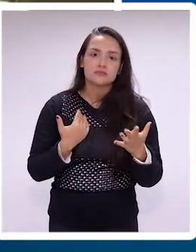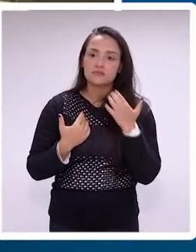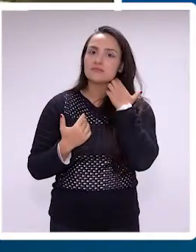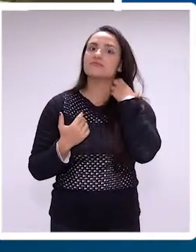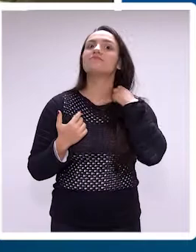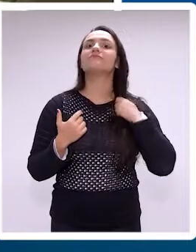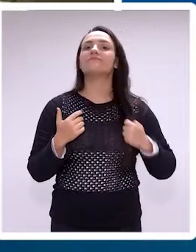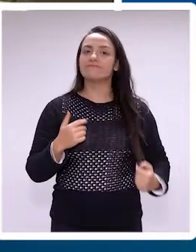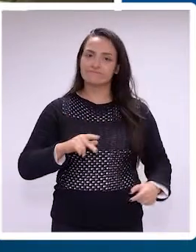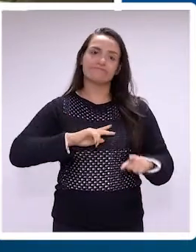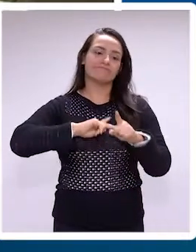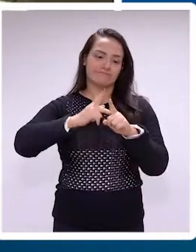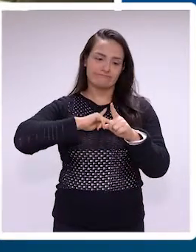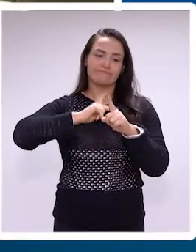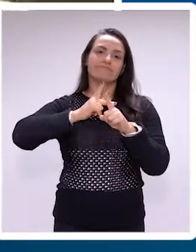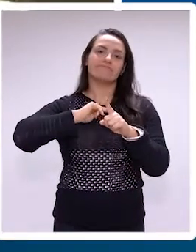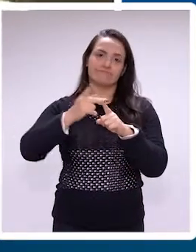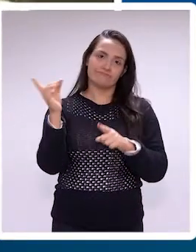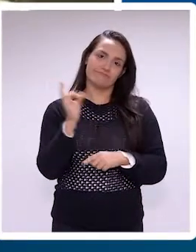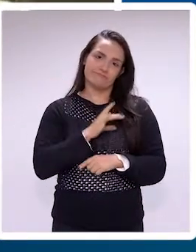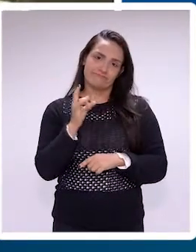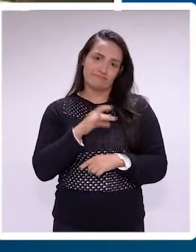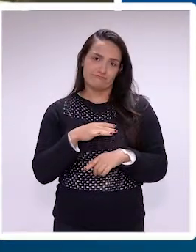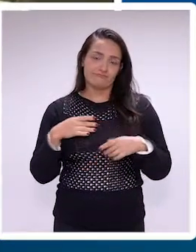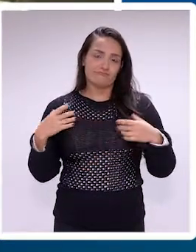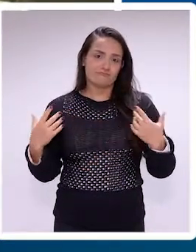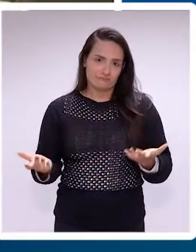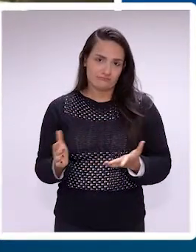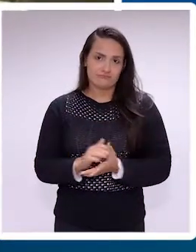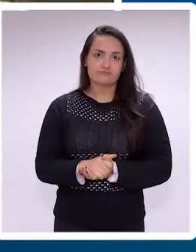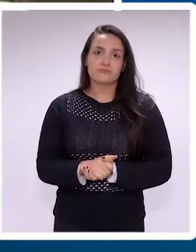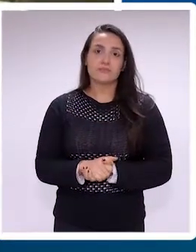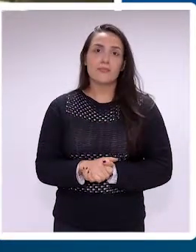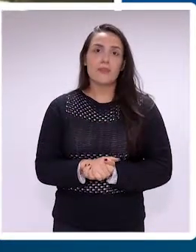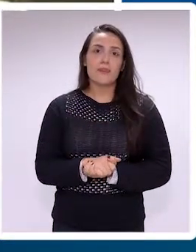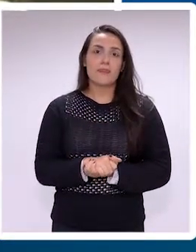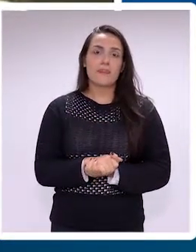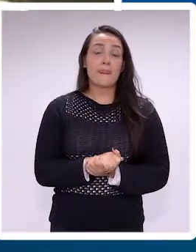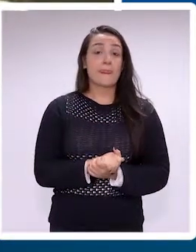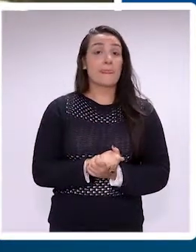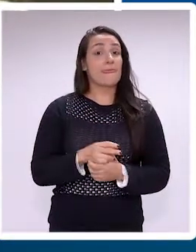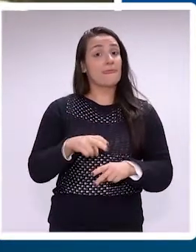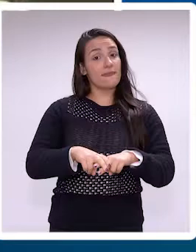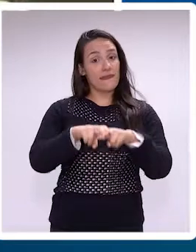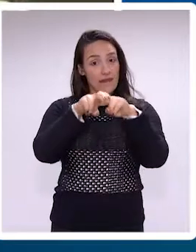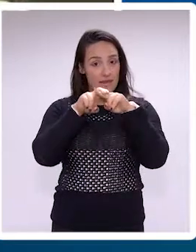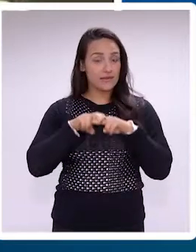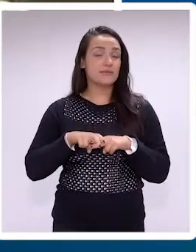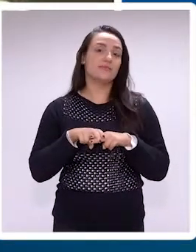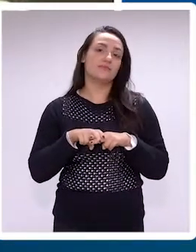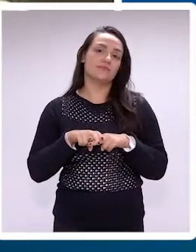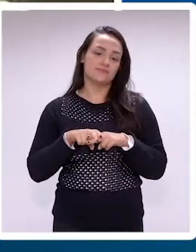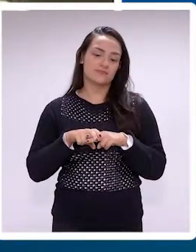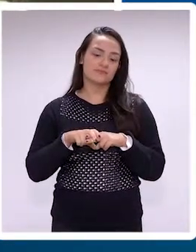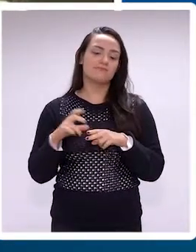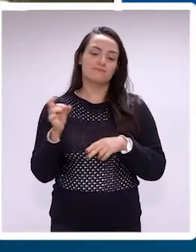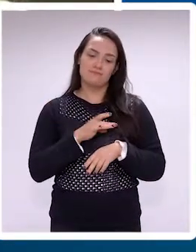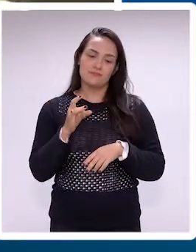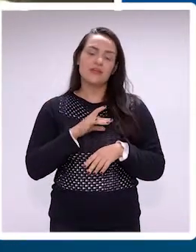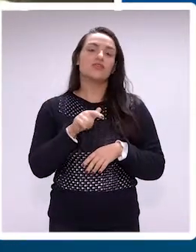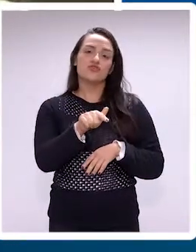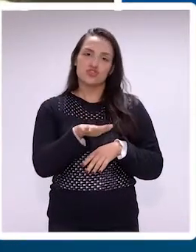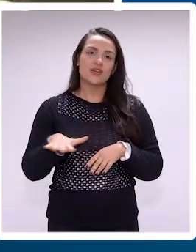para tratar essa pandemia. Então, esse medo generalizado é o aumento